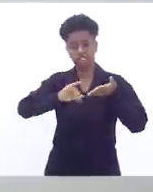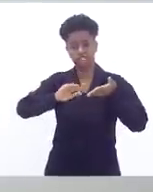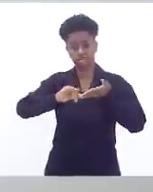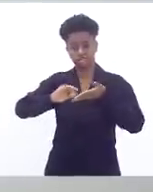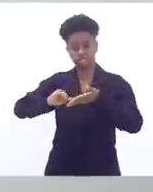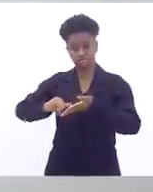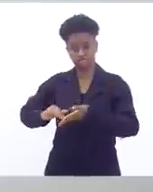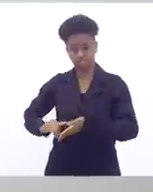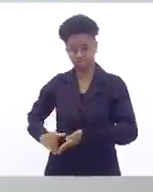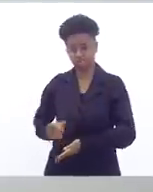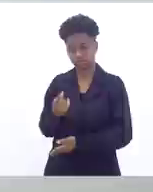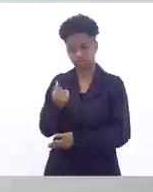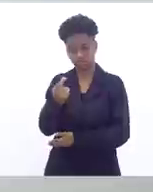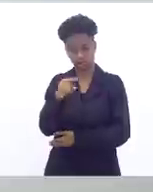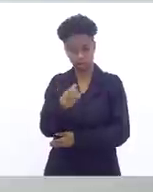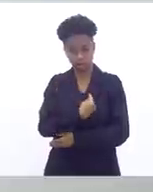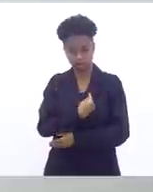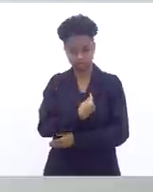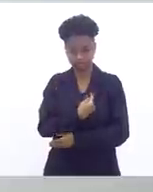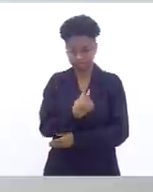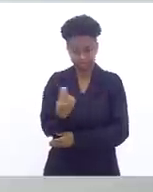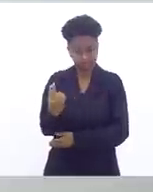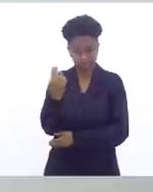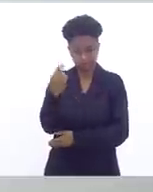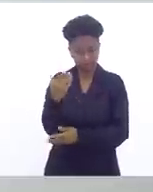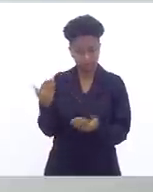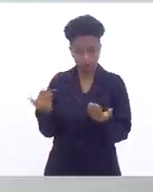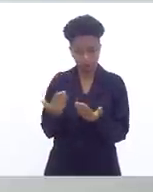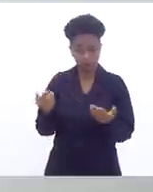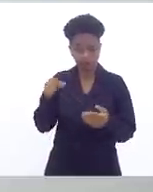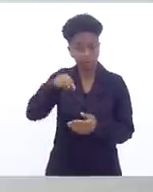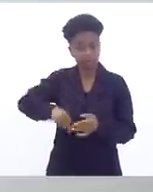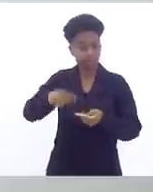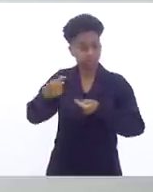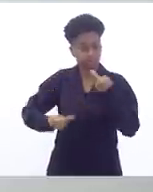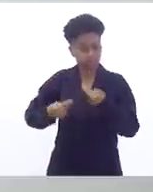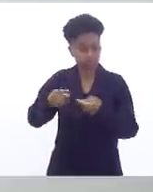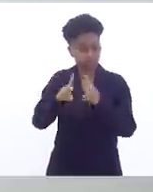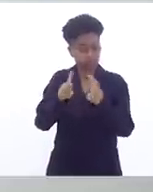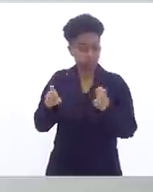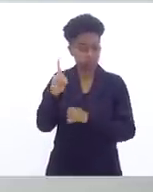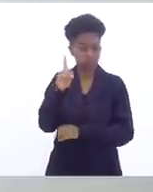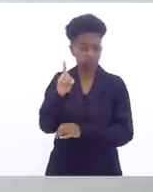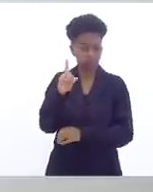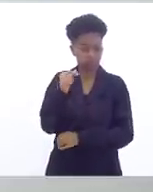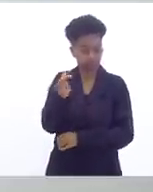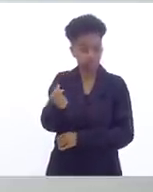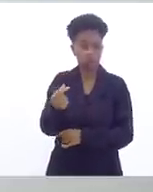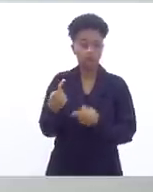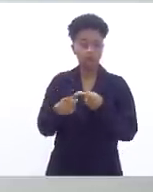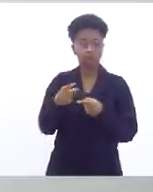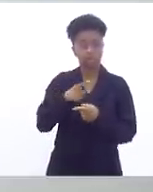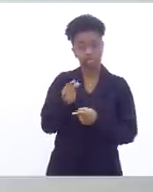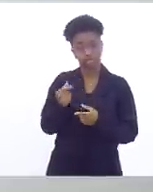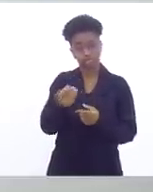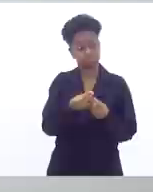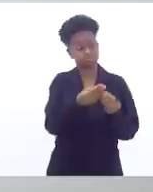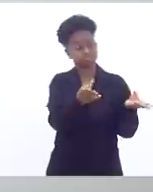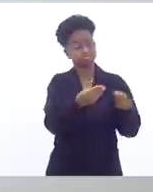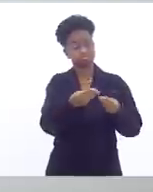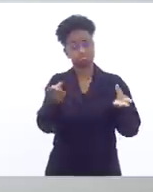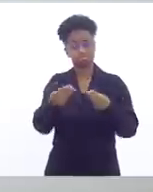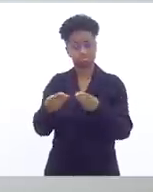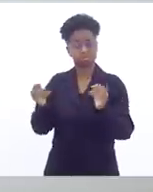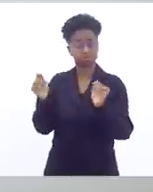e deixasse aqui hoje nós não estaríamos aqui presente discutindo sobre a grana porque teríamos dinheiro para dar Gran para todo mundo fazer